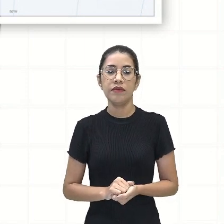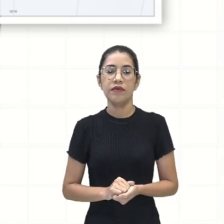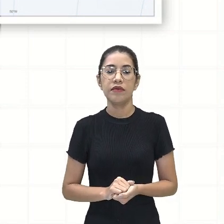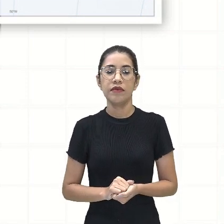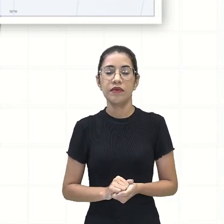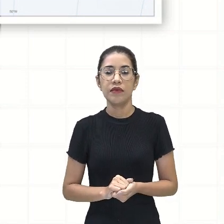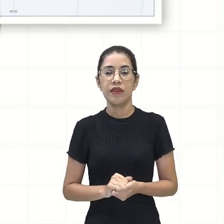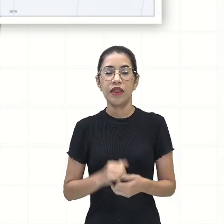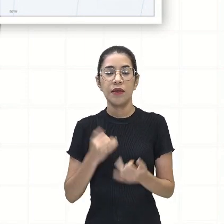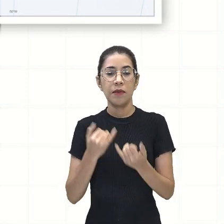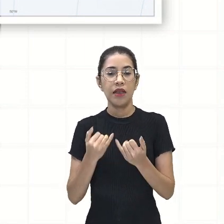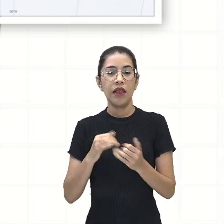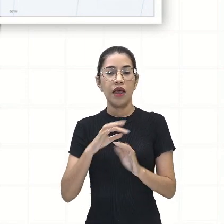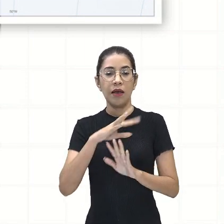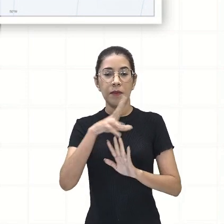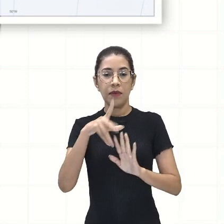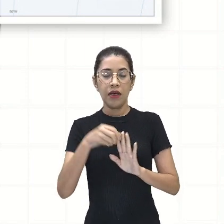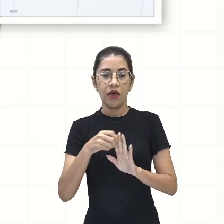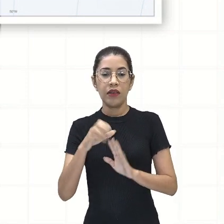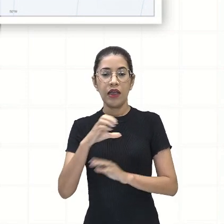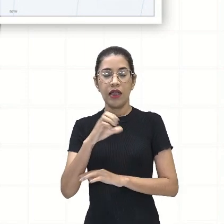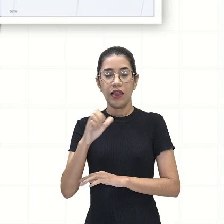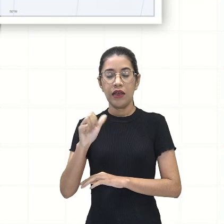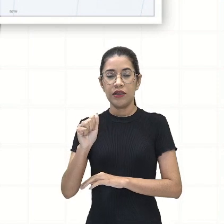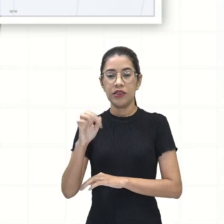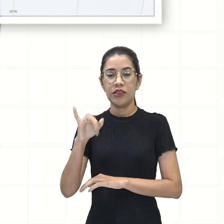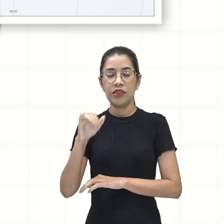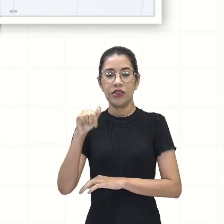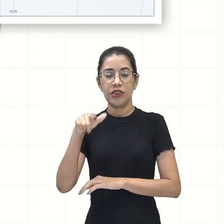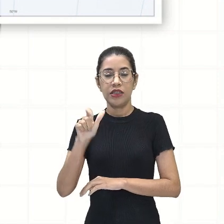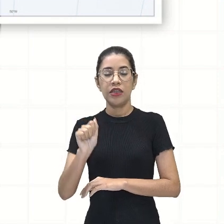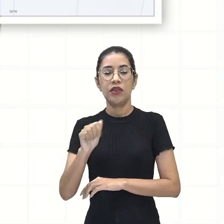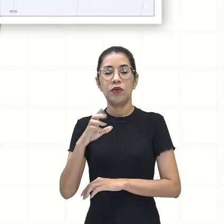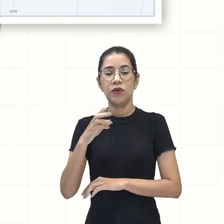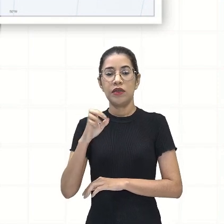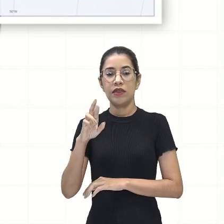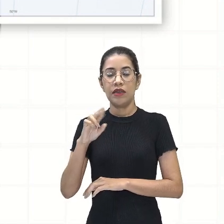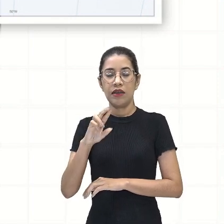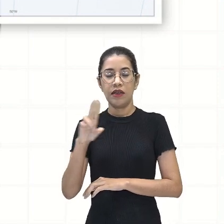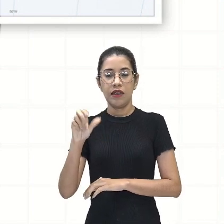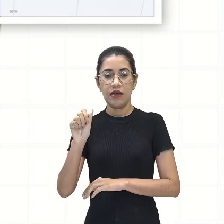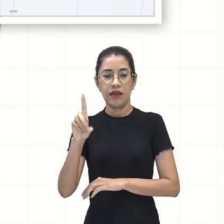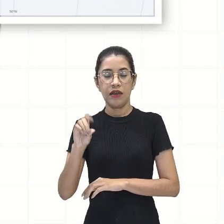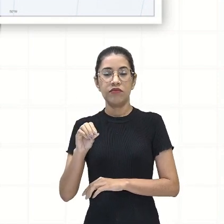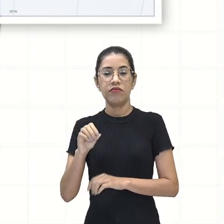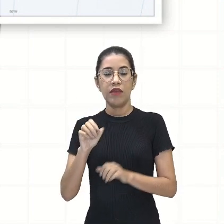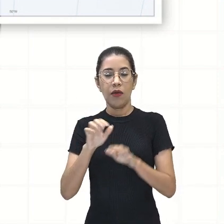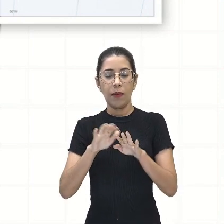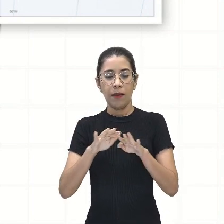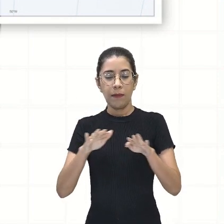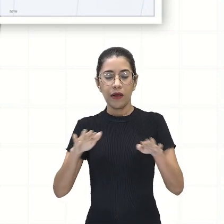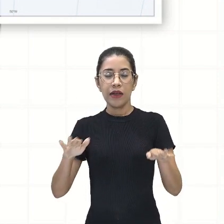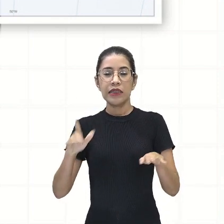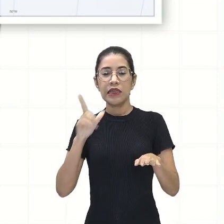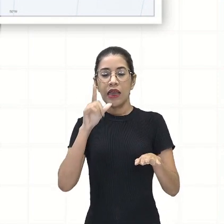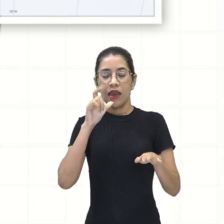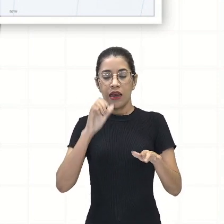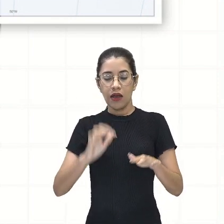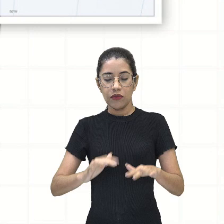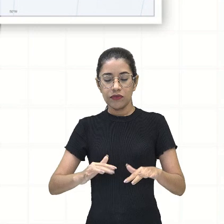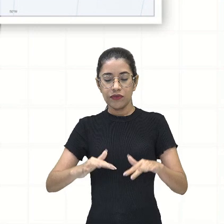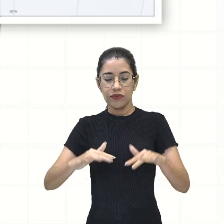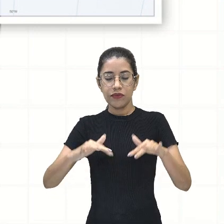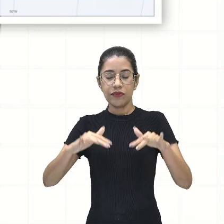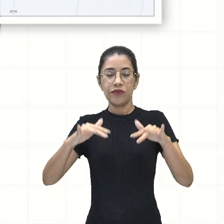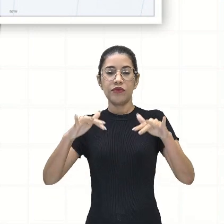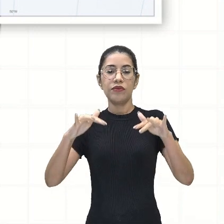abrangendo a Amazônia, a Caatinga e o Cerrado. Então, corresponde a uma grande planície alagada, né, durante a época das cheias,